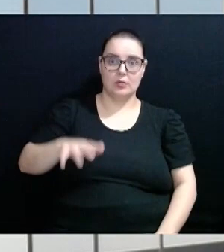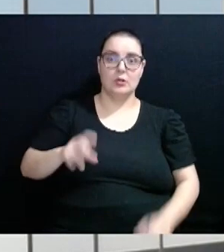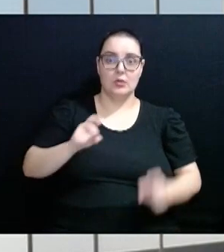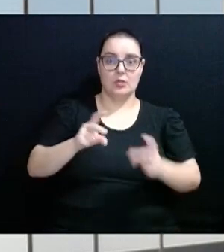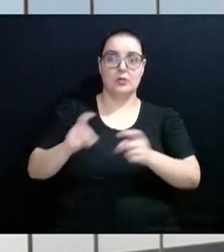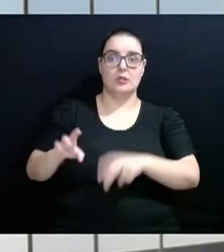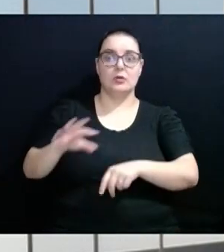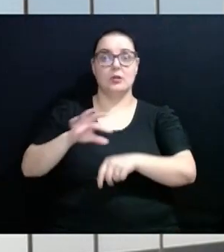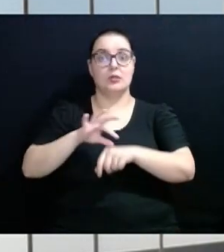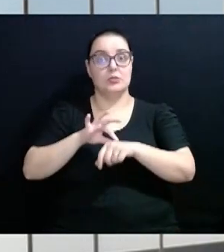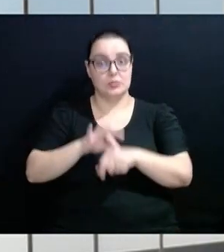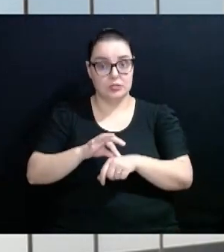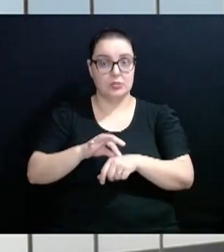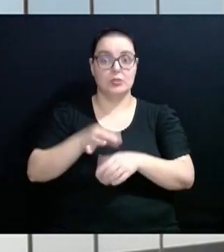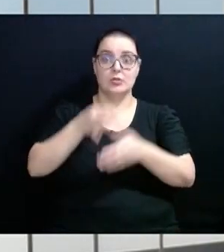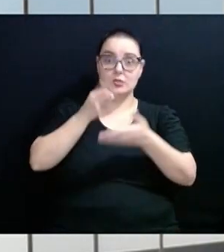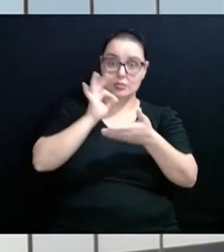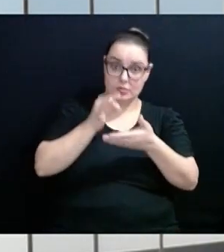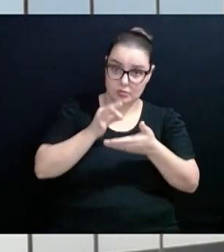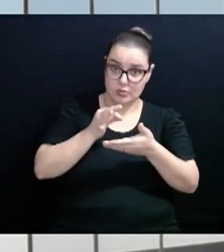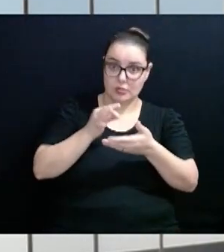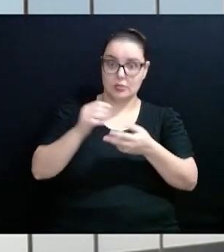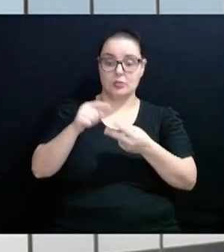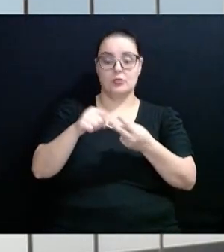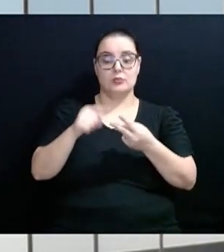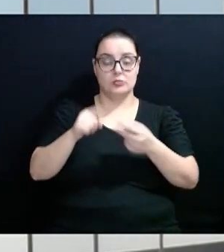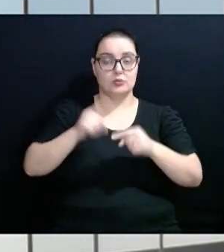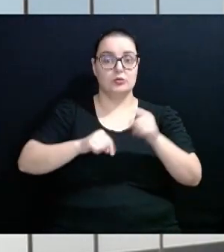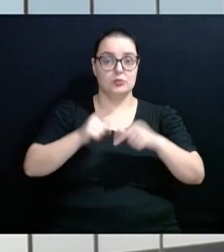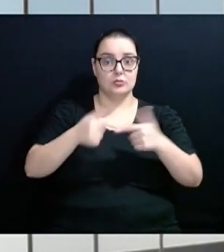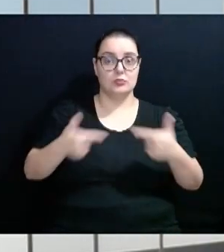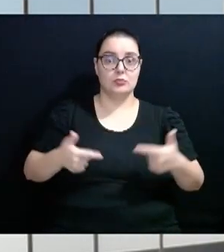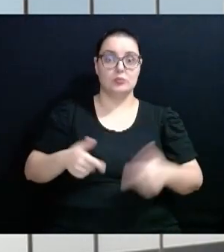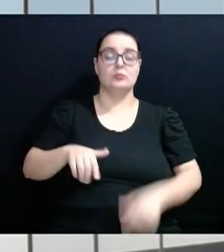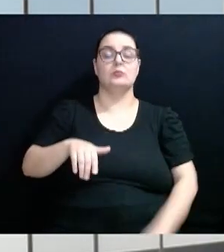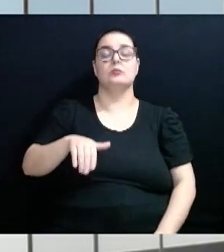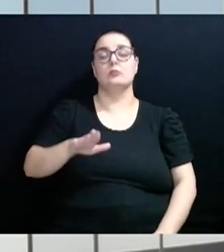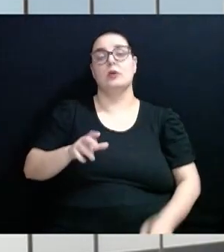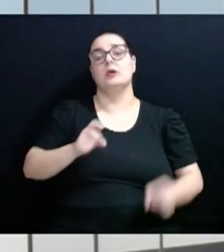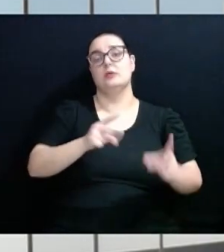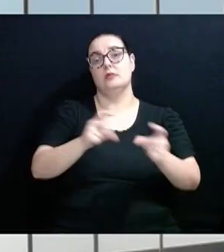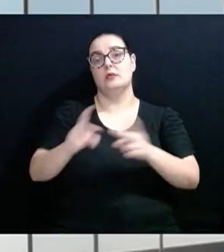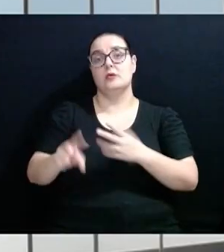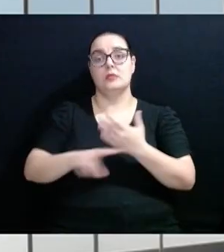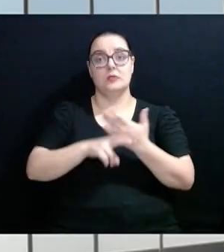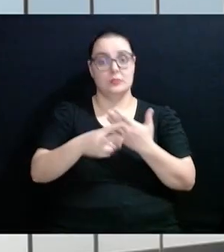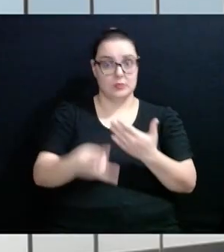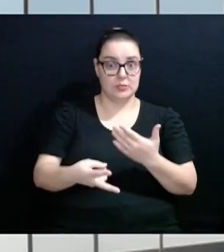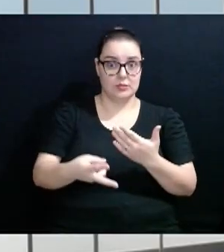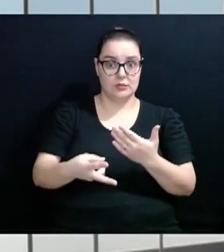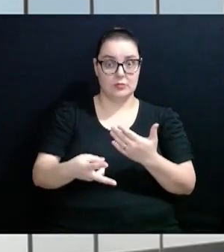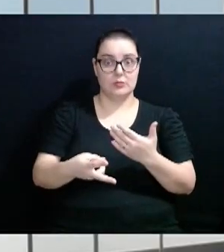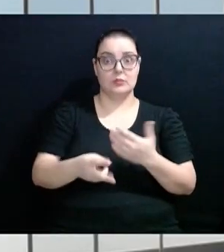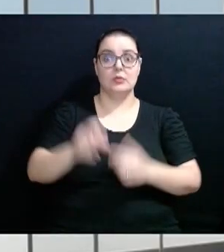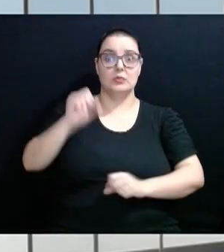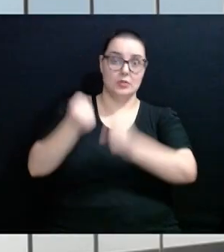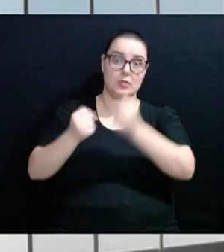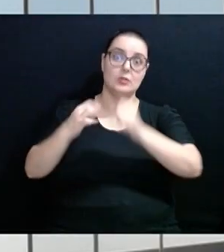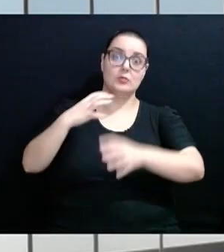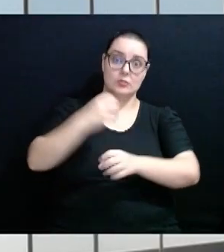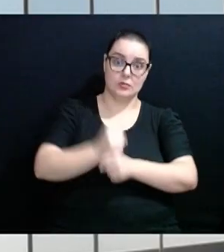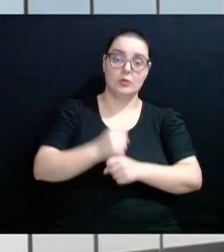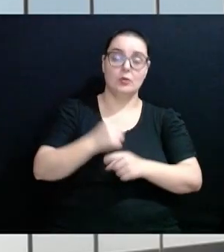e de café são os dois produtos mais atingidos, e a indústria em geral, sabe? Porque é